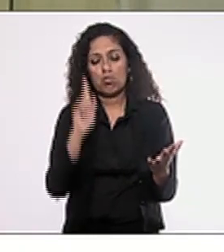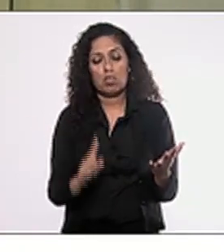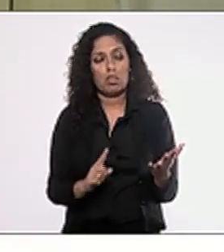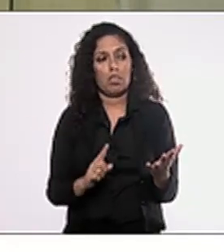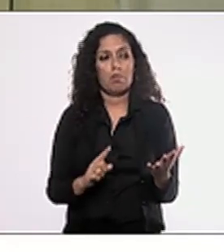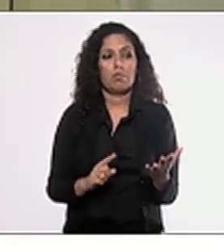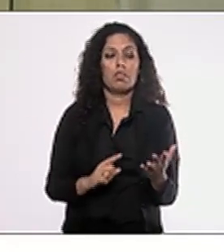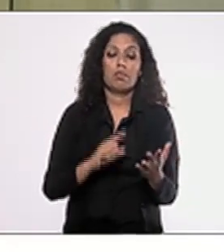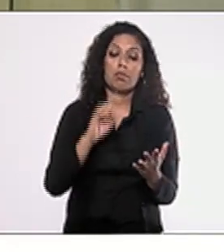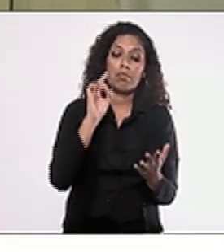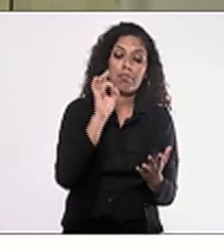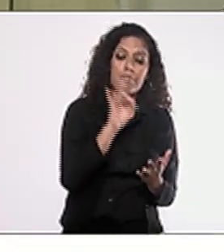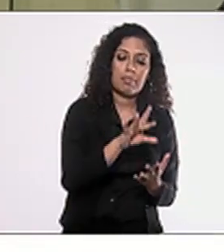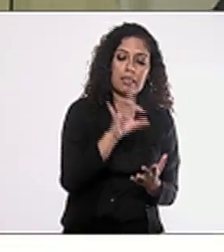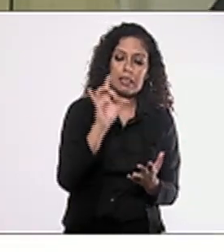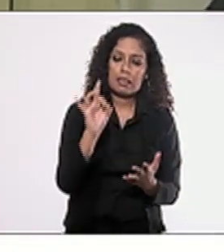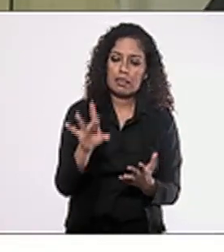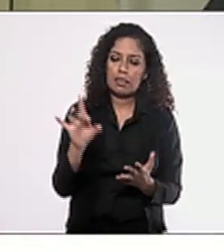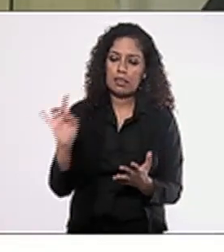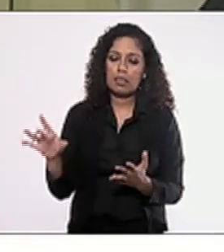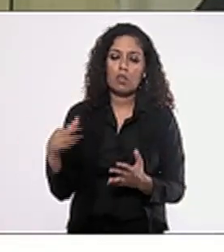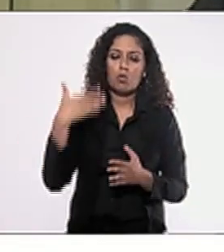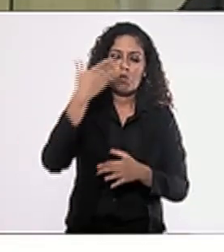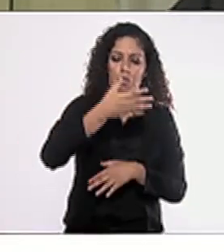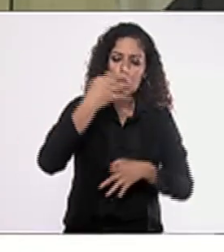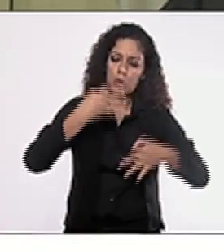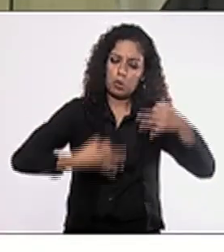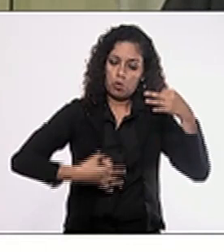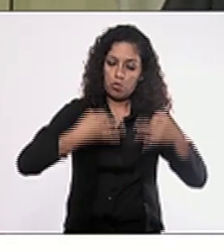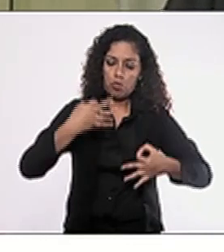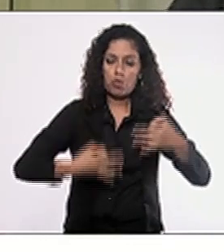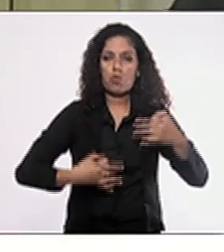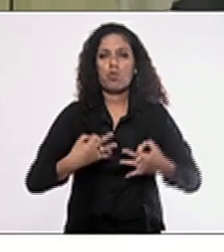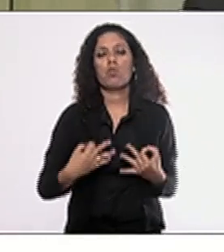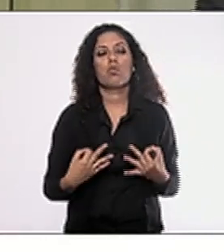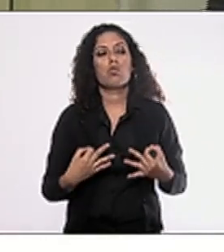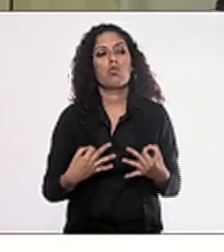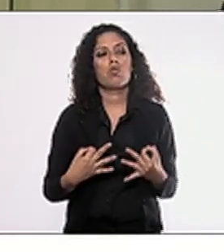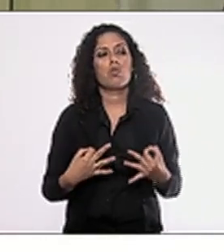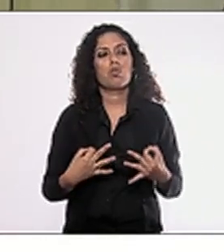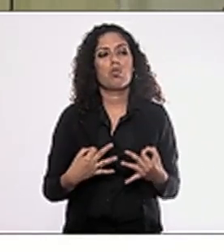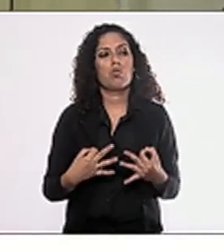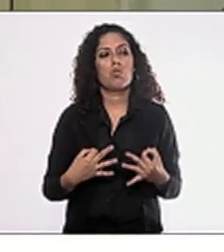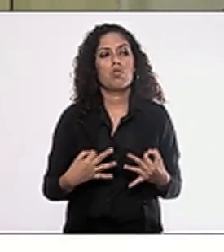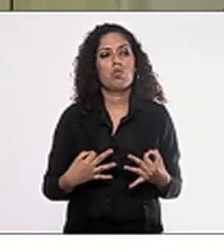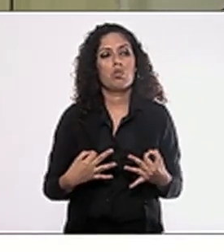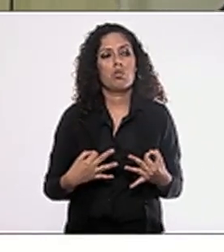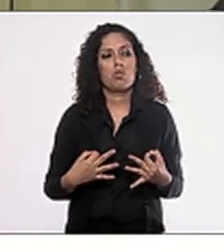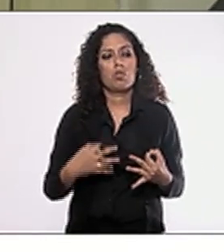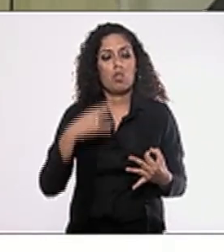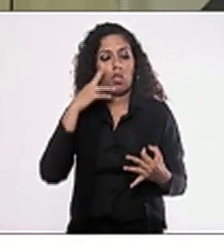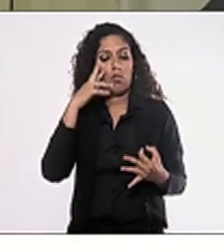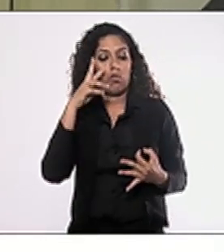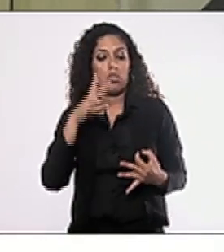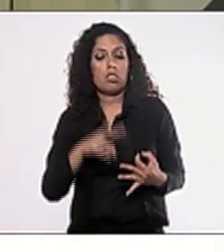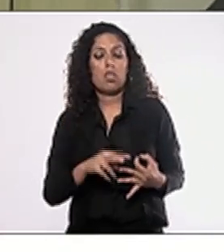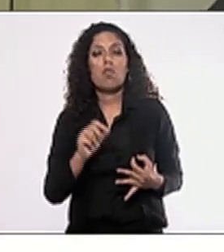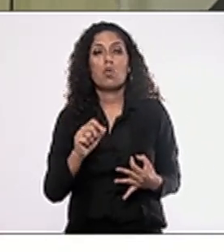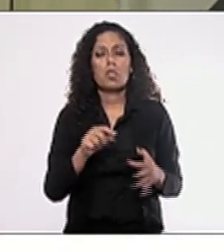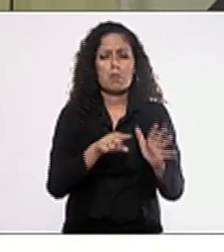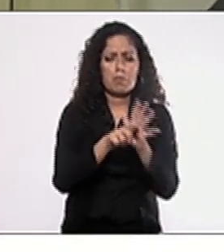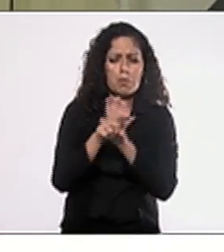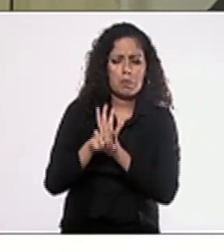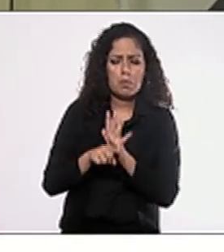que individualmente vão para o judiciário e acabam demandando uma prova técnica, uma